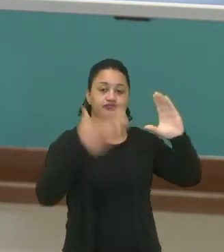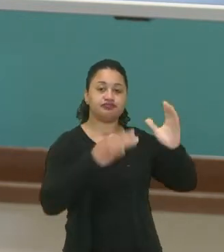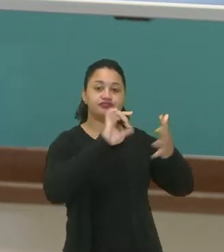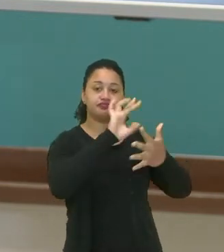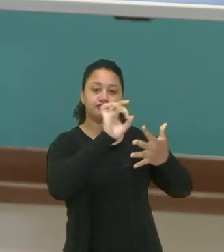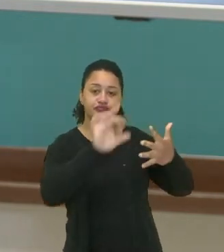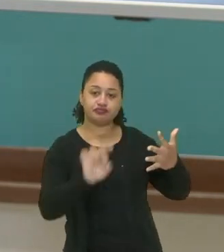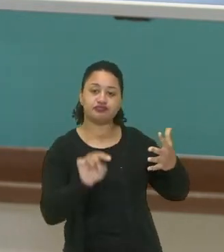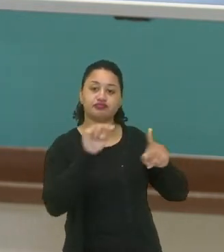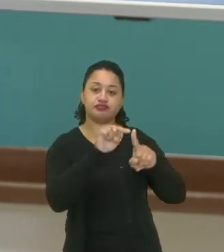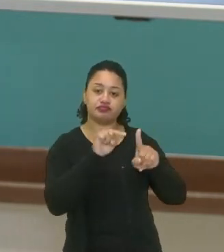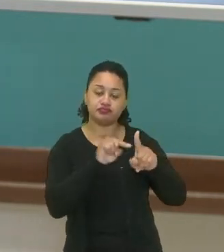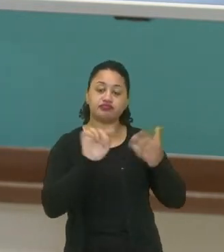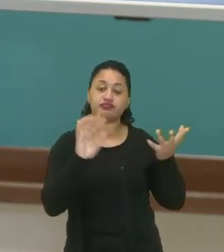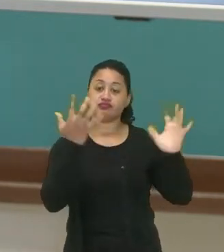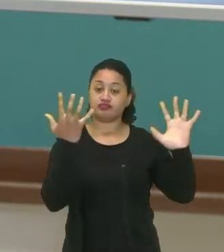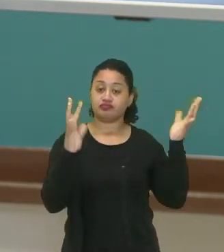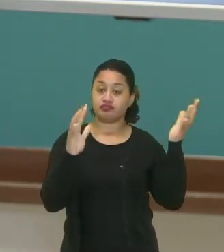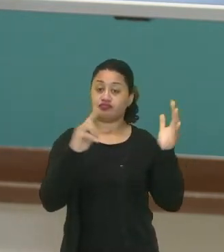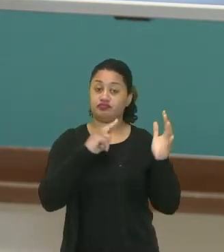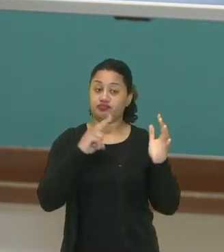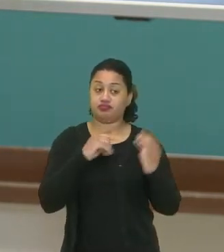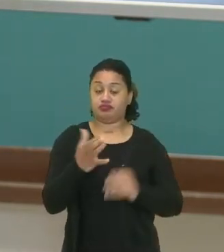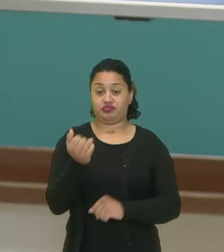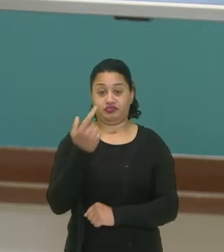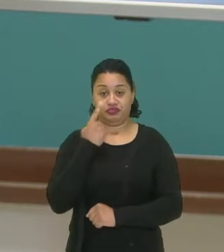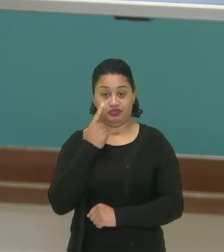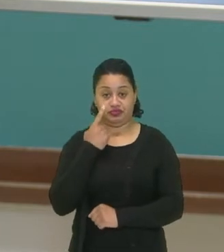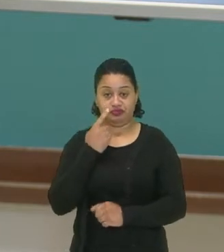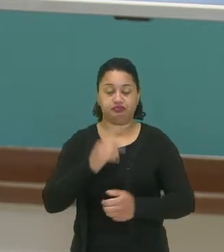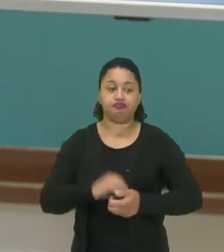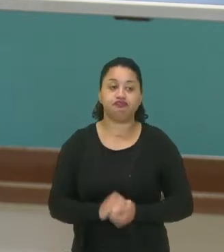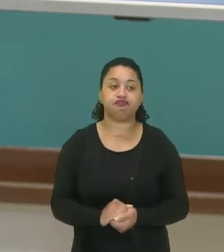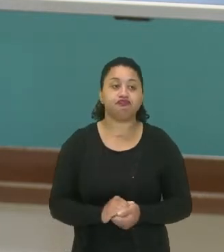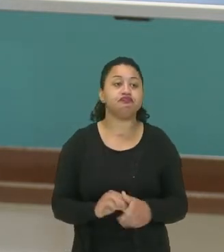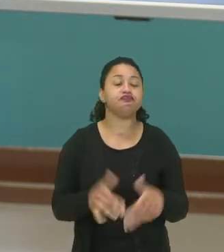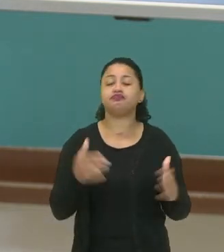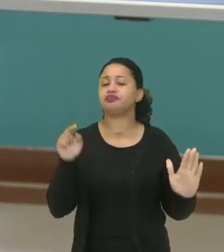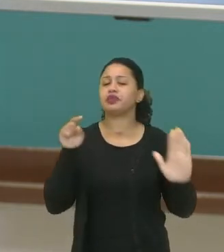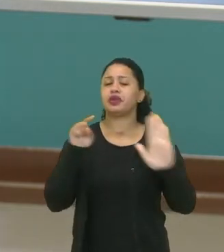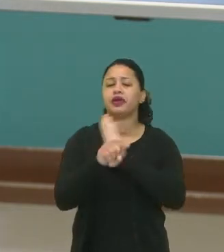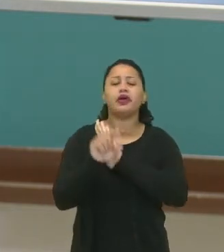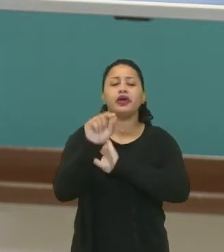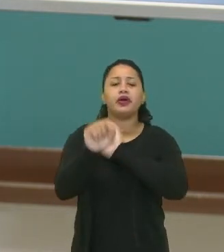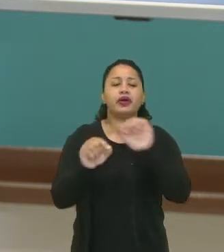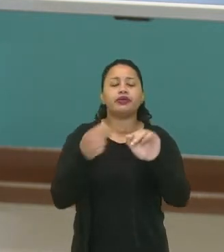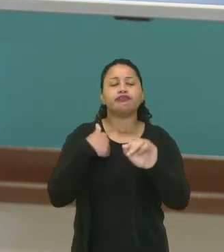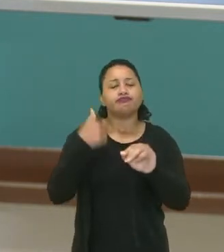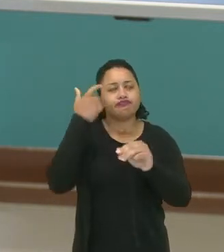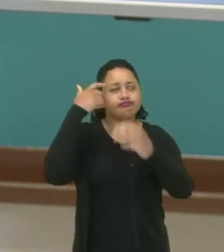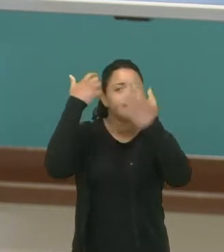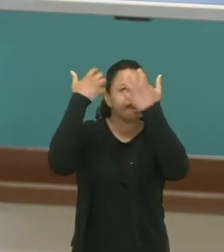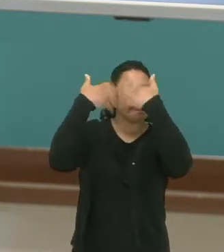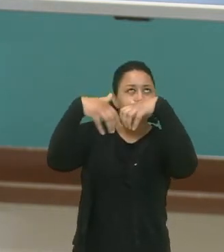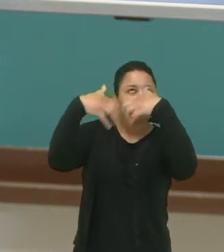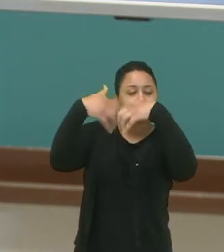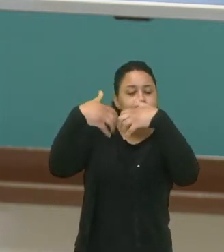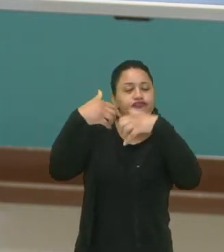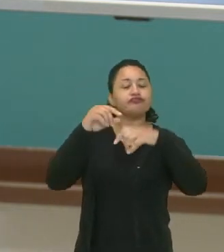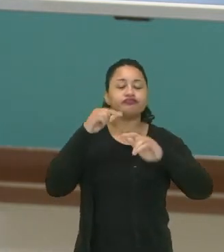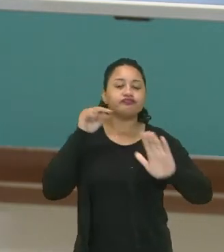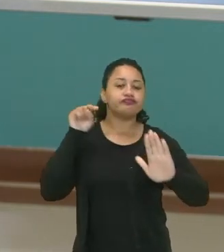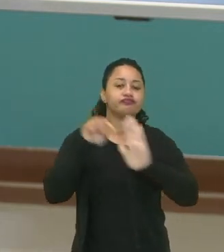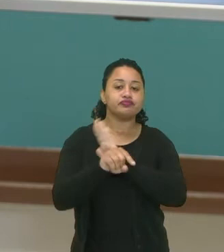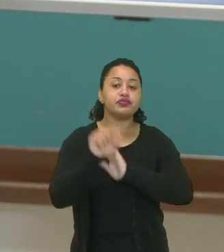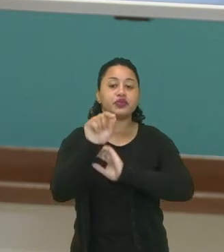desses climas tem, ok? Nós vamos ver tudo isso. Muito bem, então perguntas norteadoras para que a gente possa então